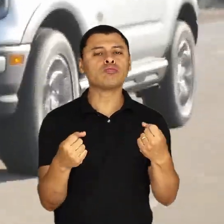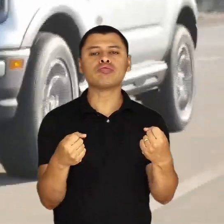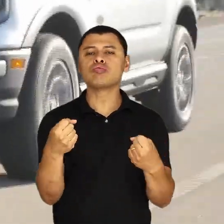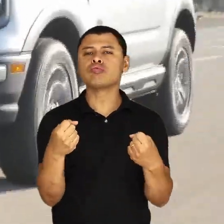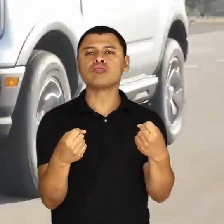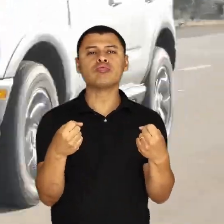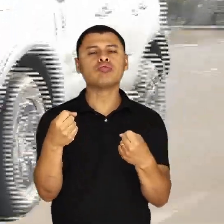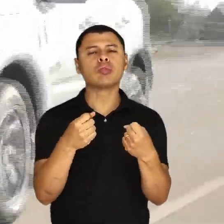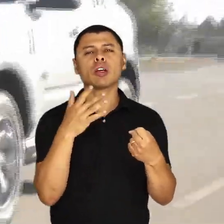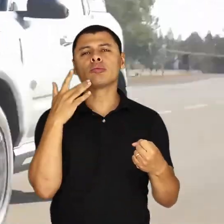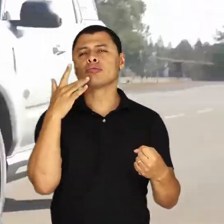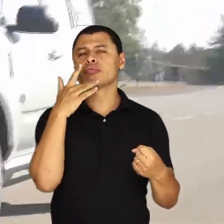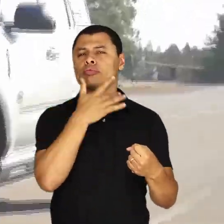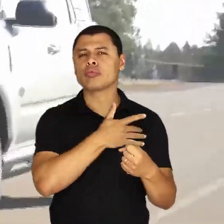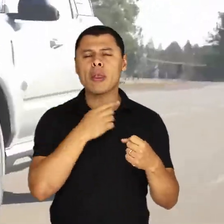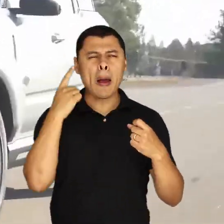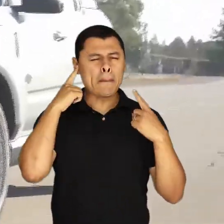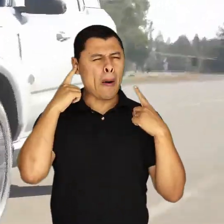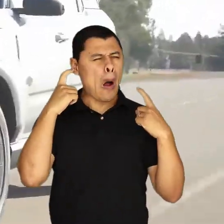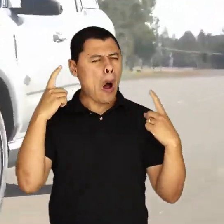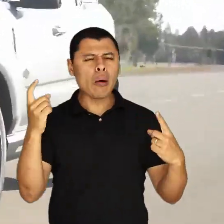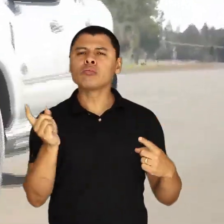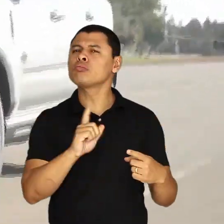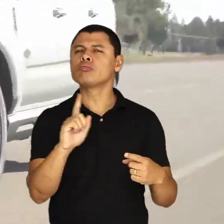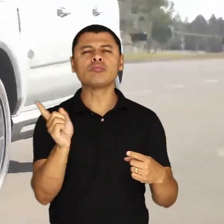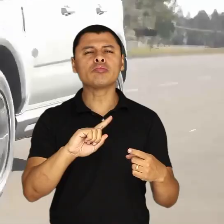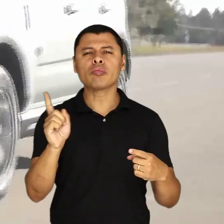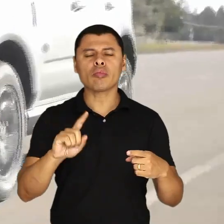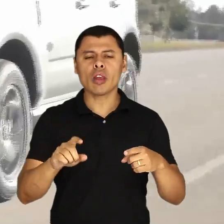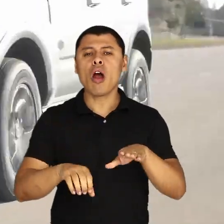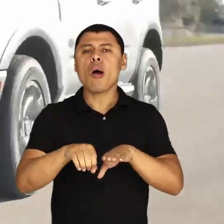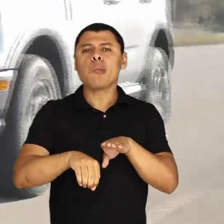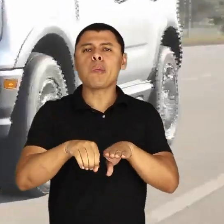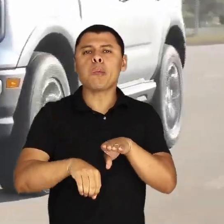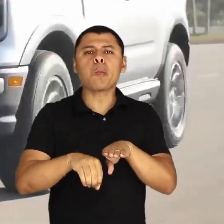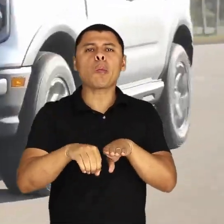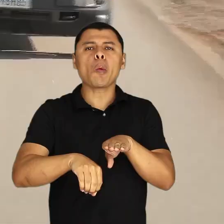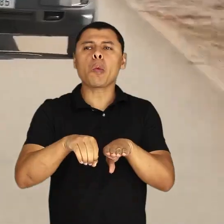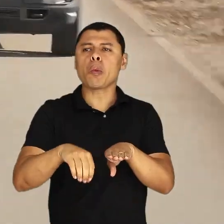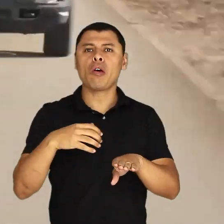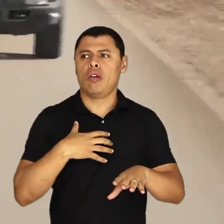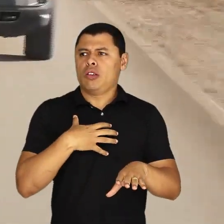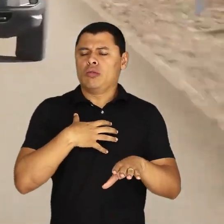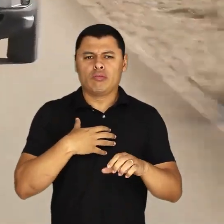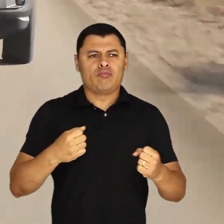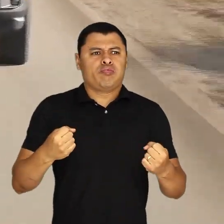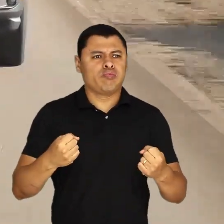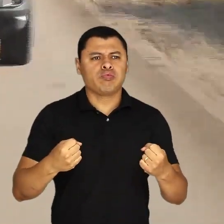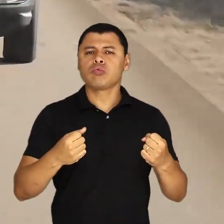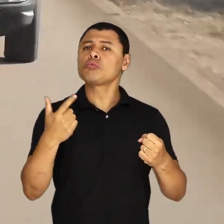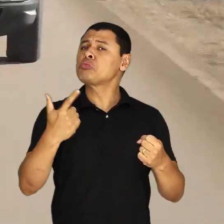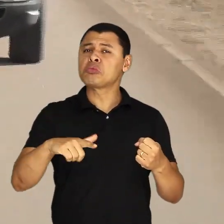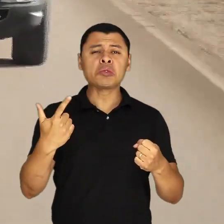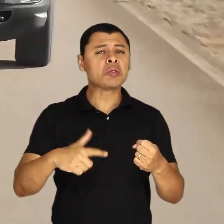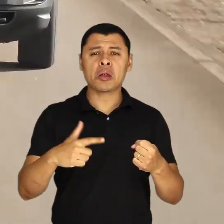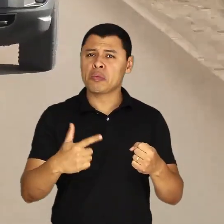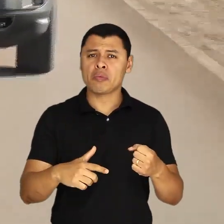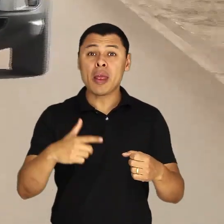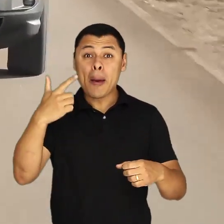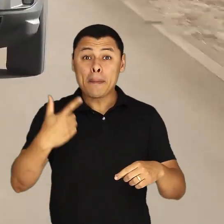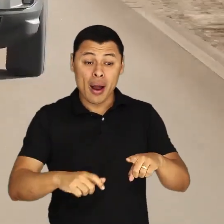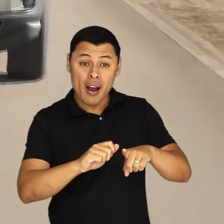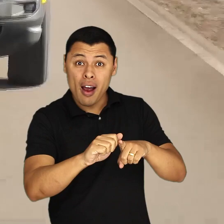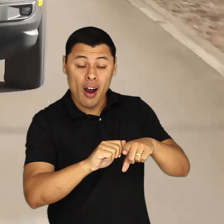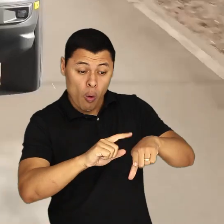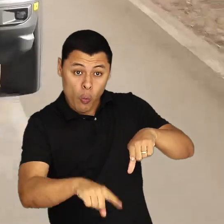de rodagem. Assim, um carro extremamente silencioso, uma suspensão muito gostosa mesmo. E tem um detalhe, esse SUV ele